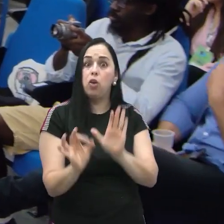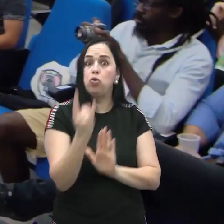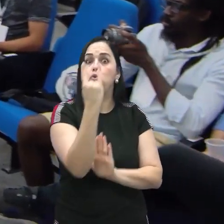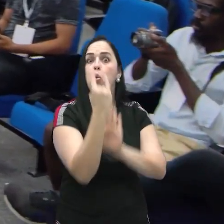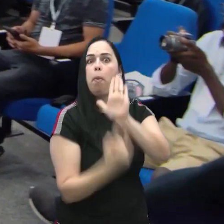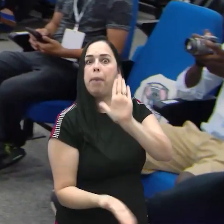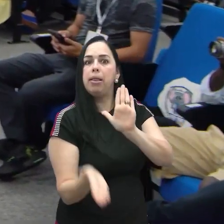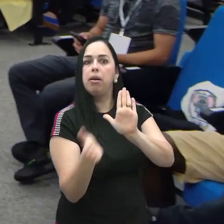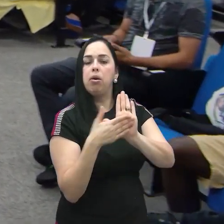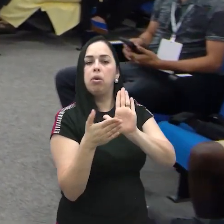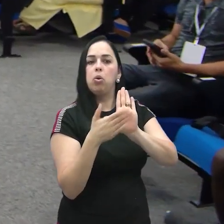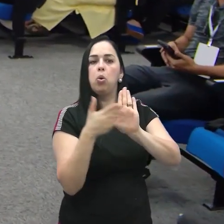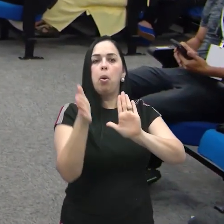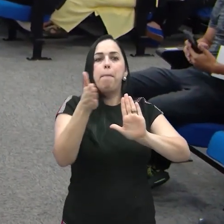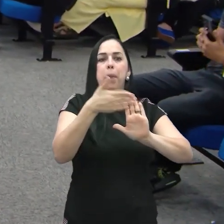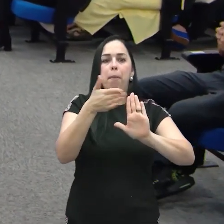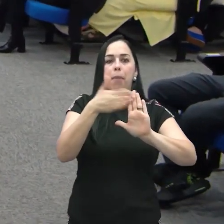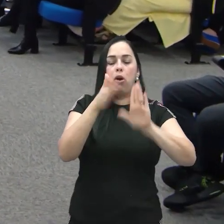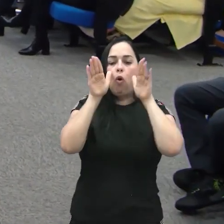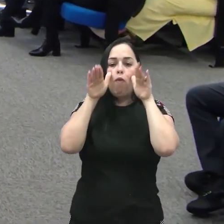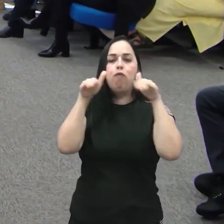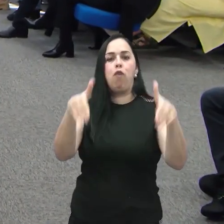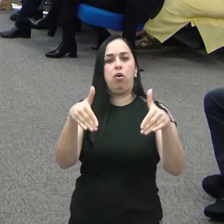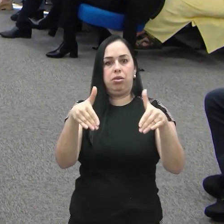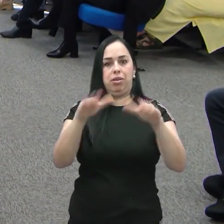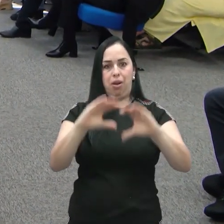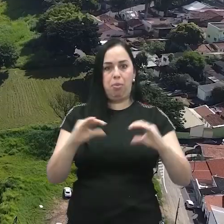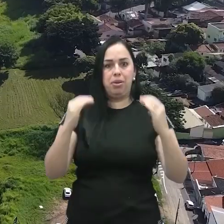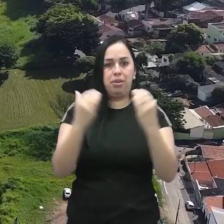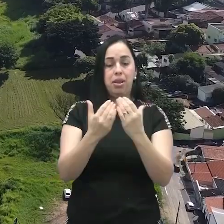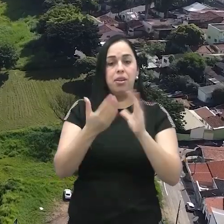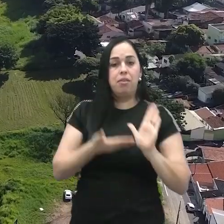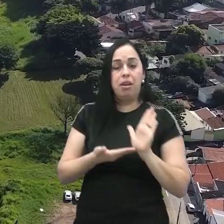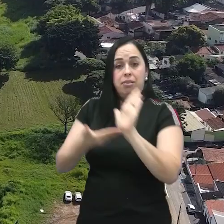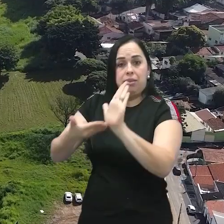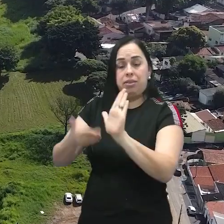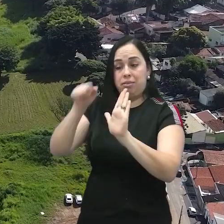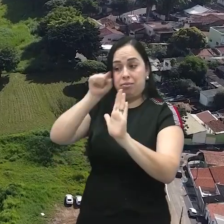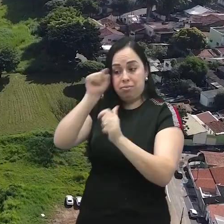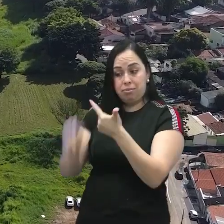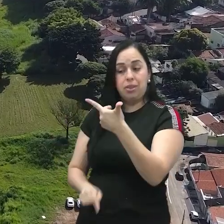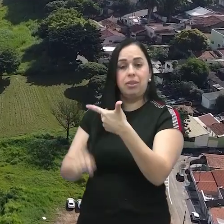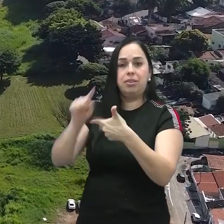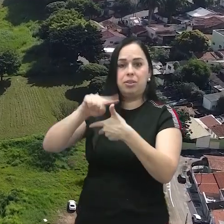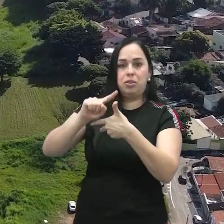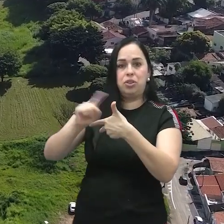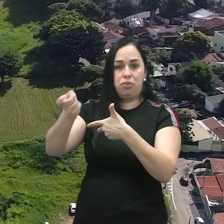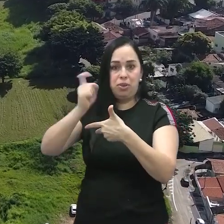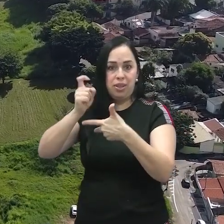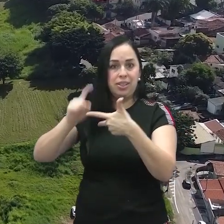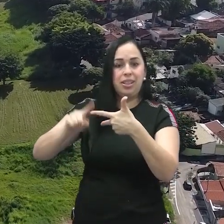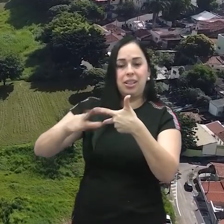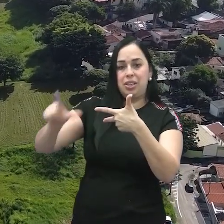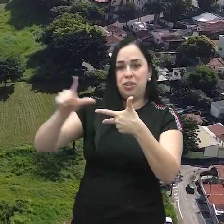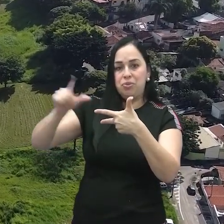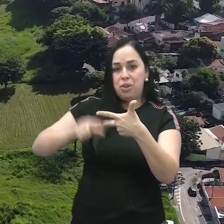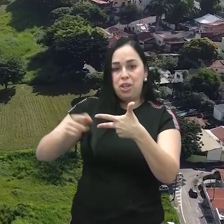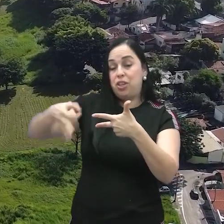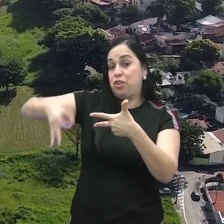um documento com propostas em prol da comunidade, que será apresentado aos 3 poderes: